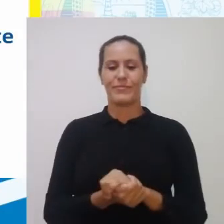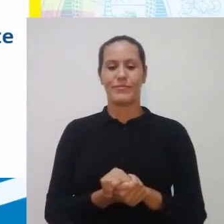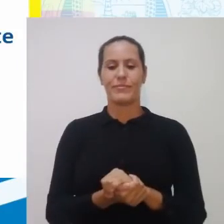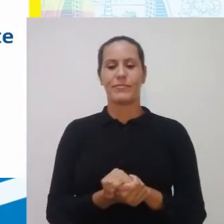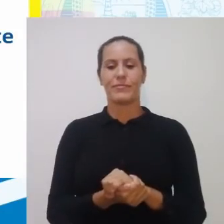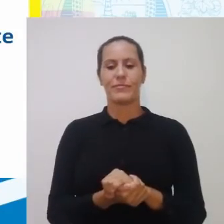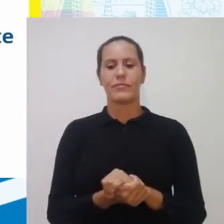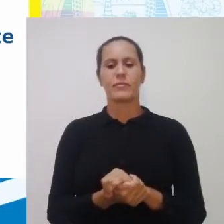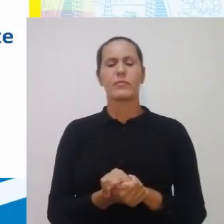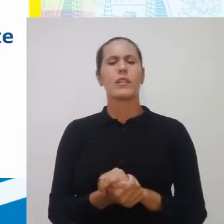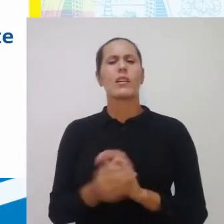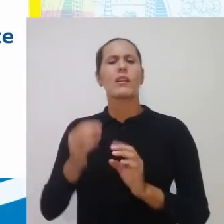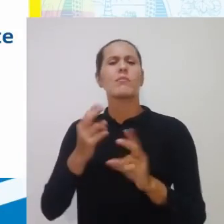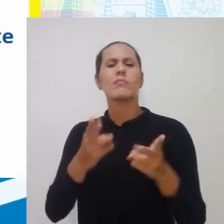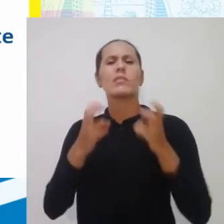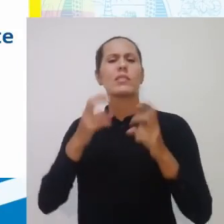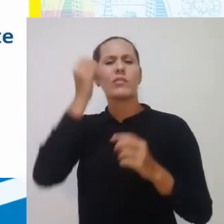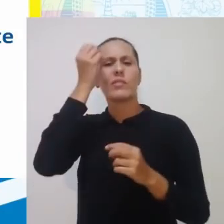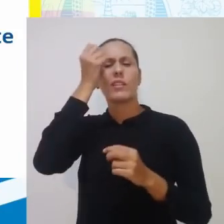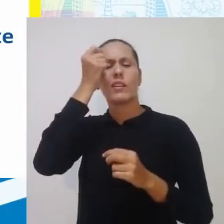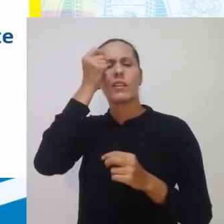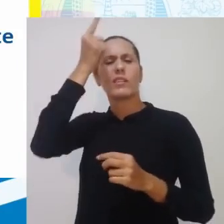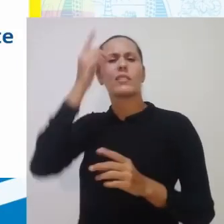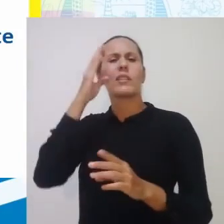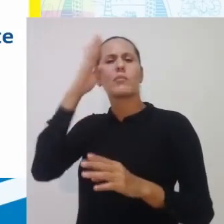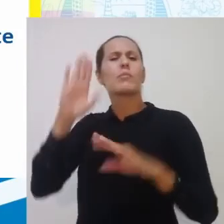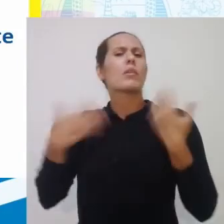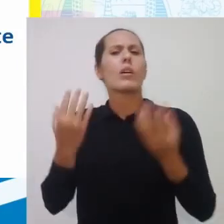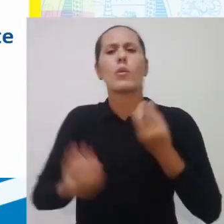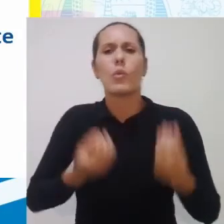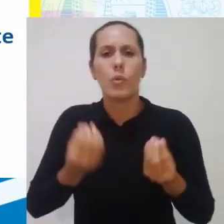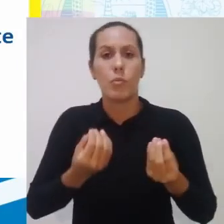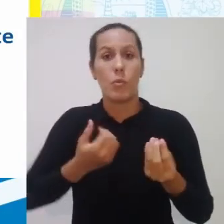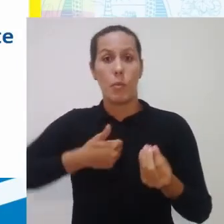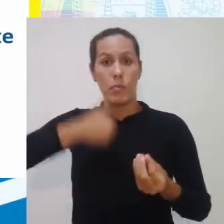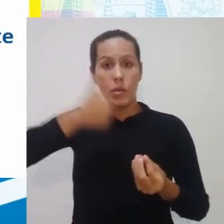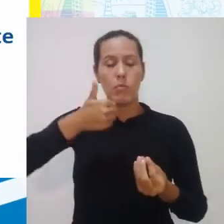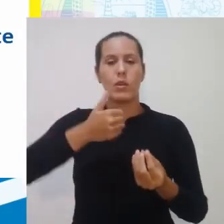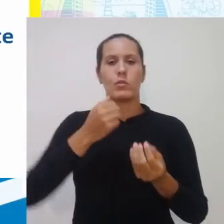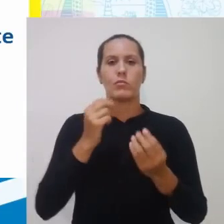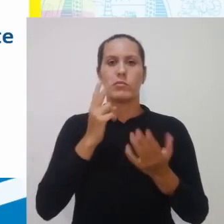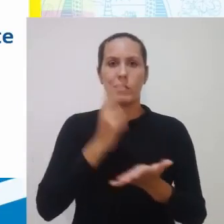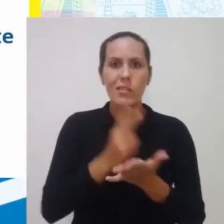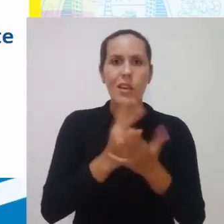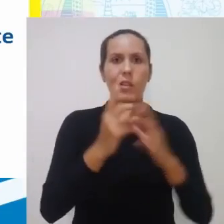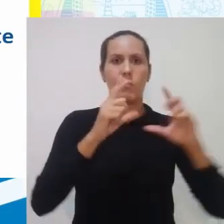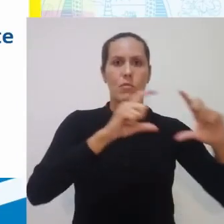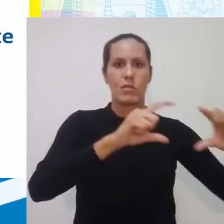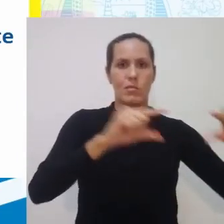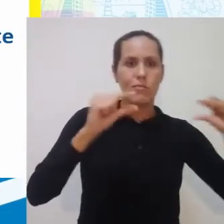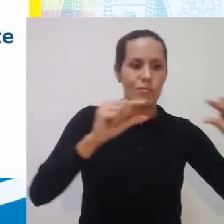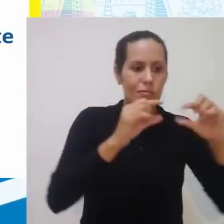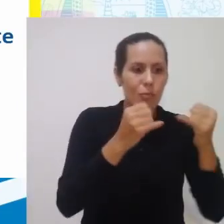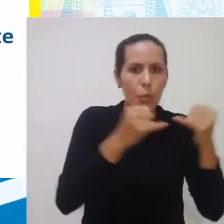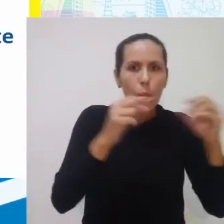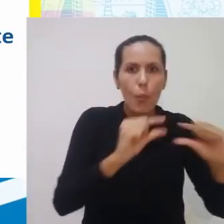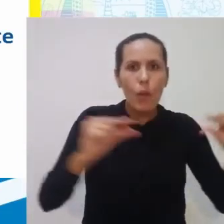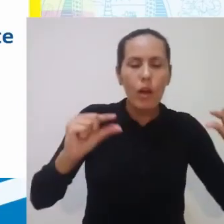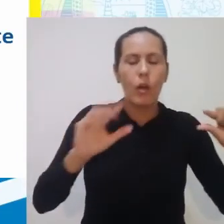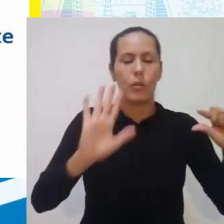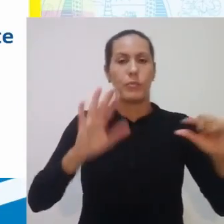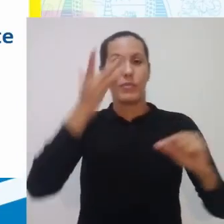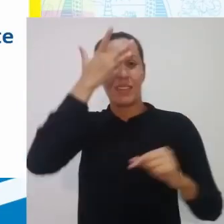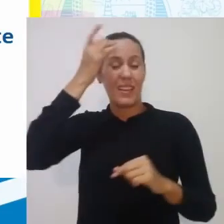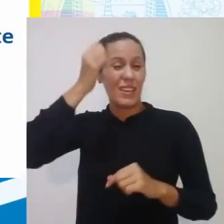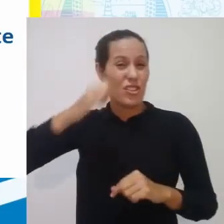aparecer. Como identificar a ideia central do texto que eu vou resumir? Ela sempre vem em destaque. E deixa eu dar uma dica para